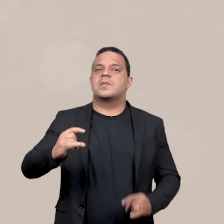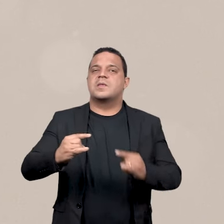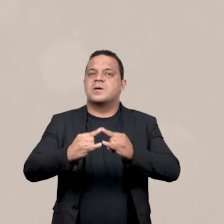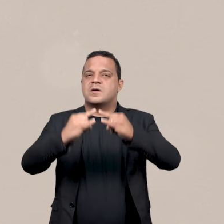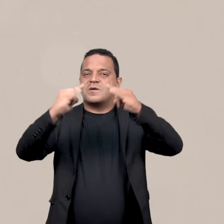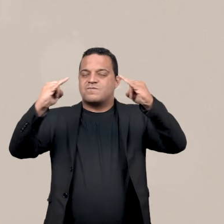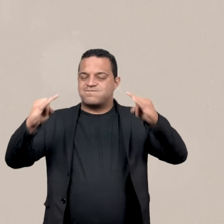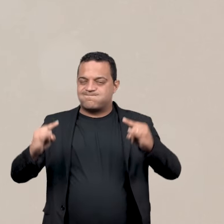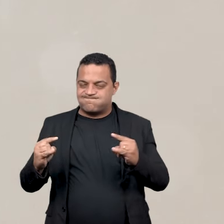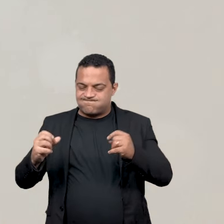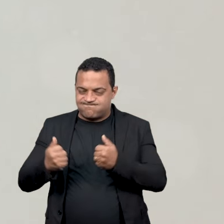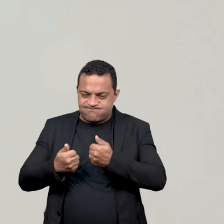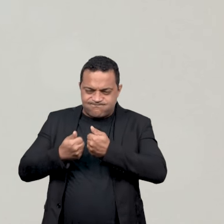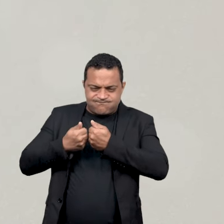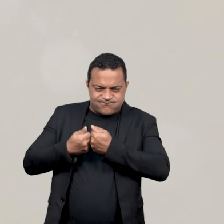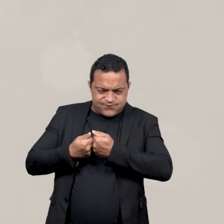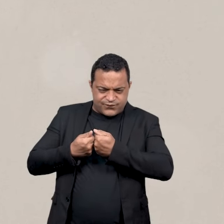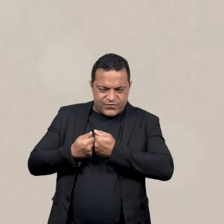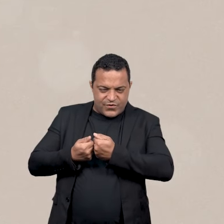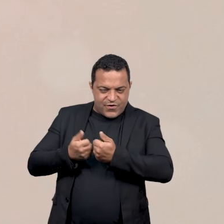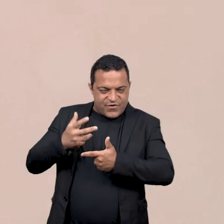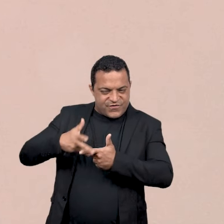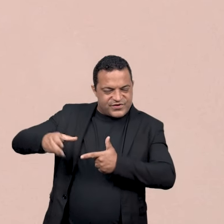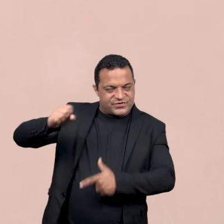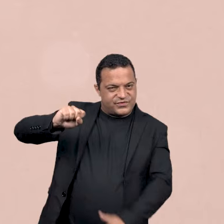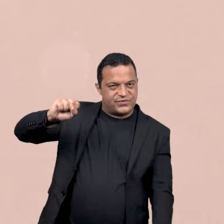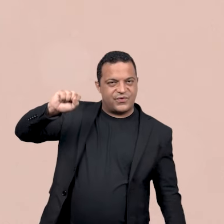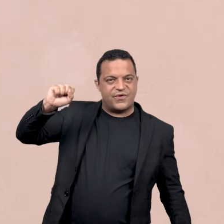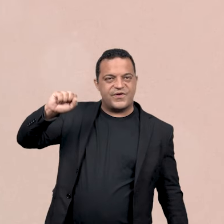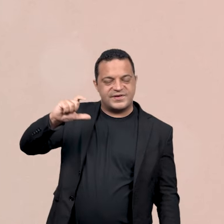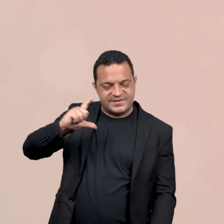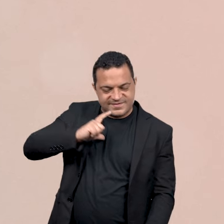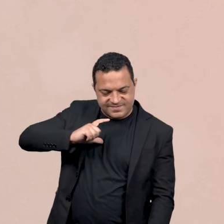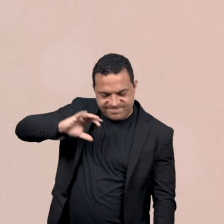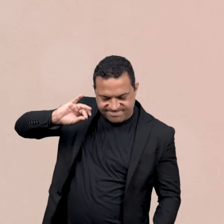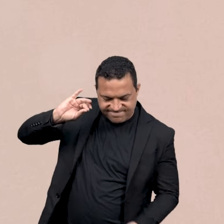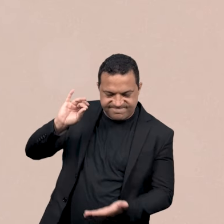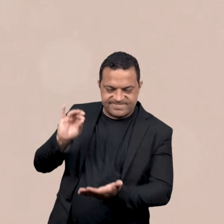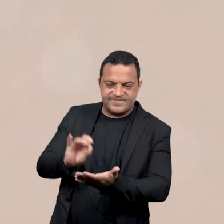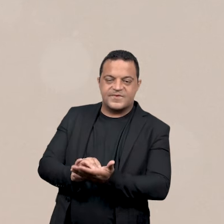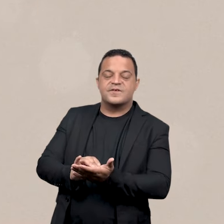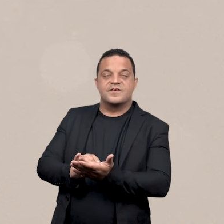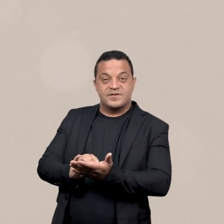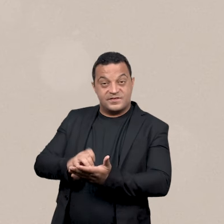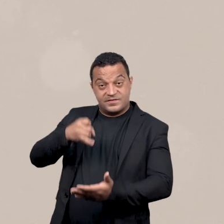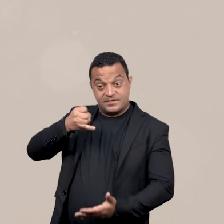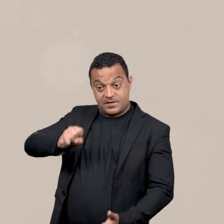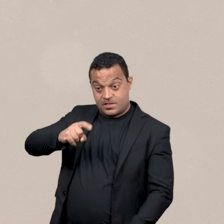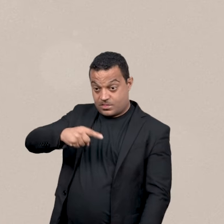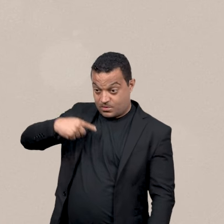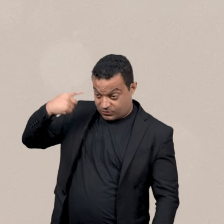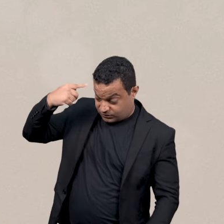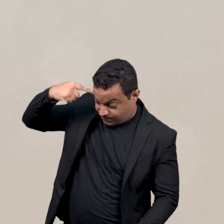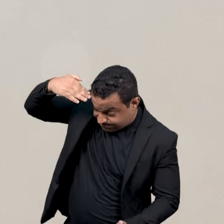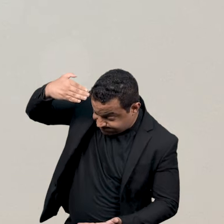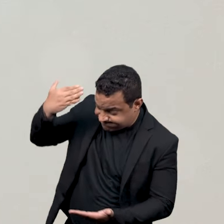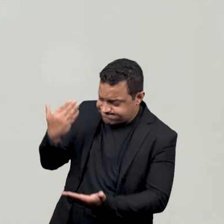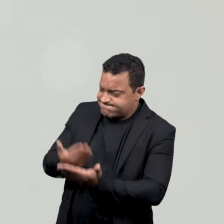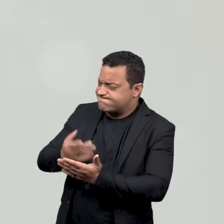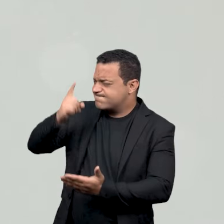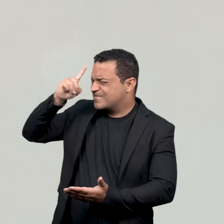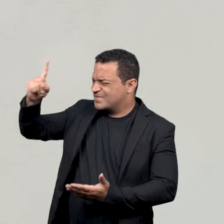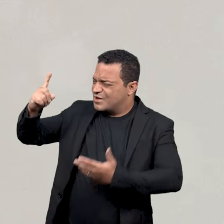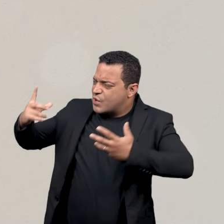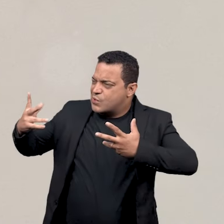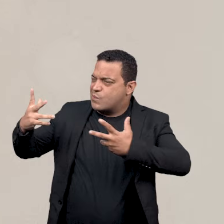tabernáculo. É vitória, é batalha, mas com certeza é vitória para os que confiam